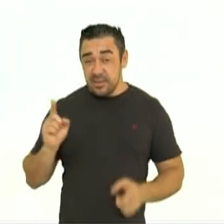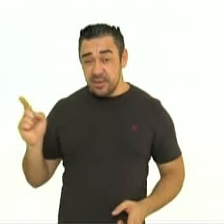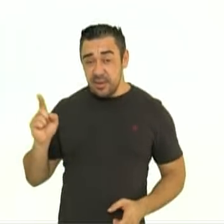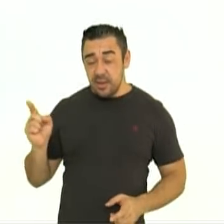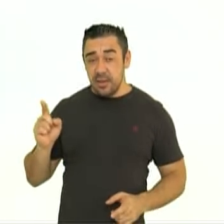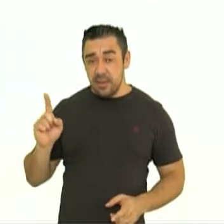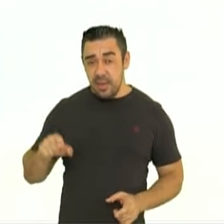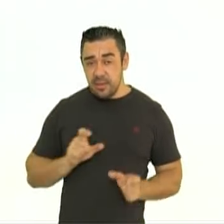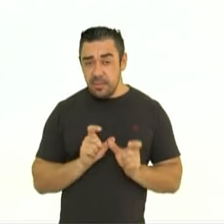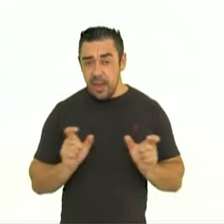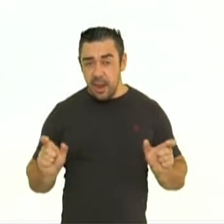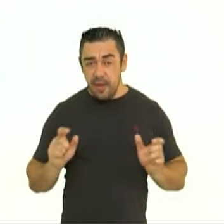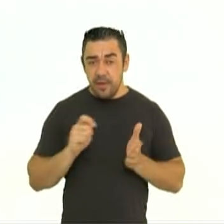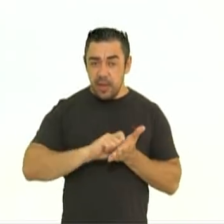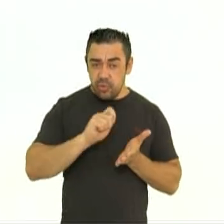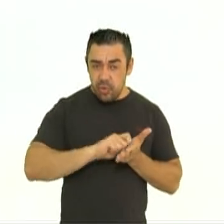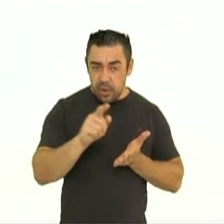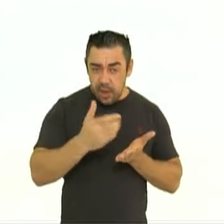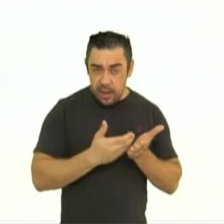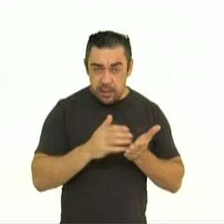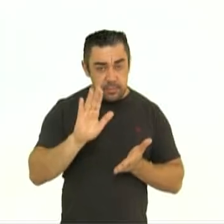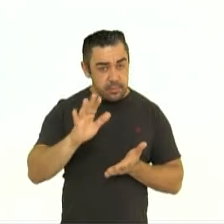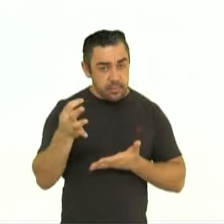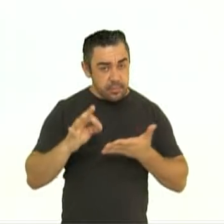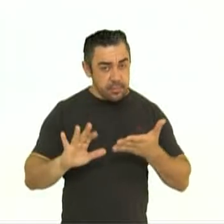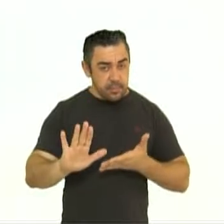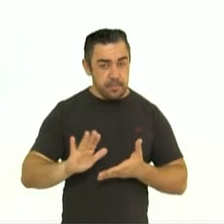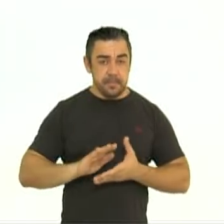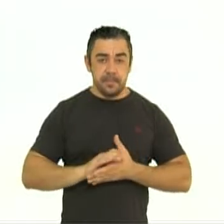desses elementos. Anote no seu caderno e eu volto já já.